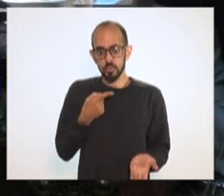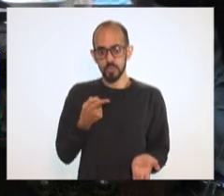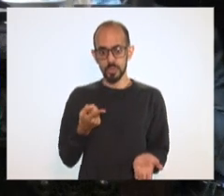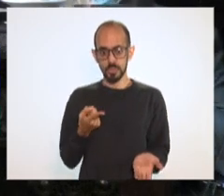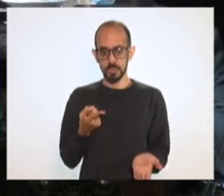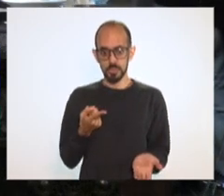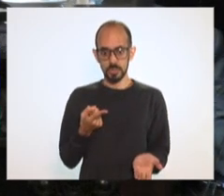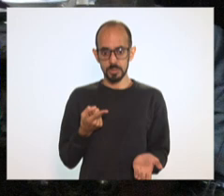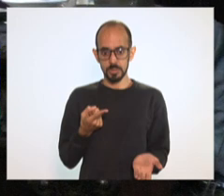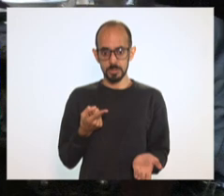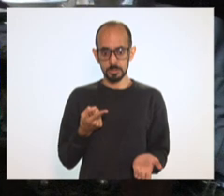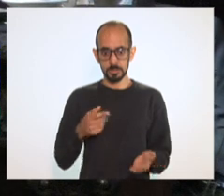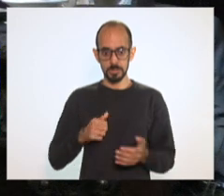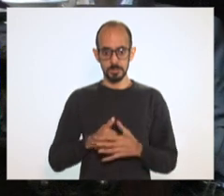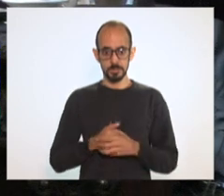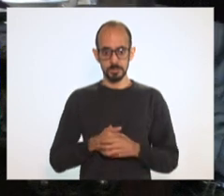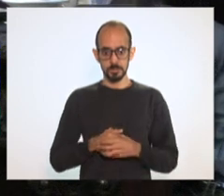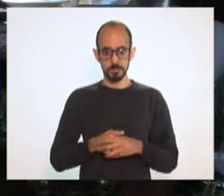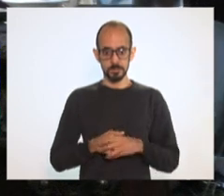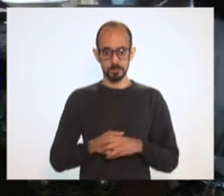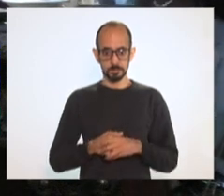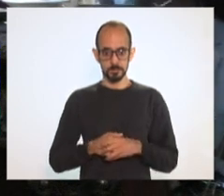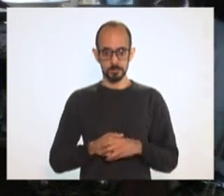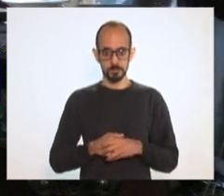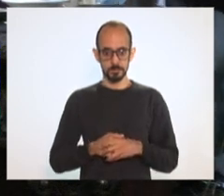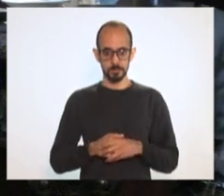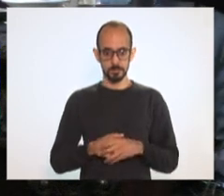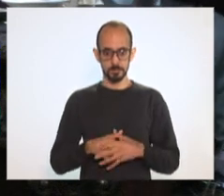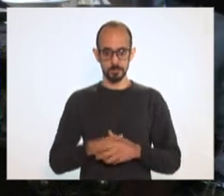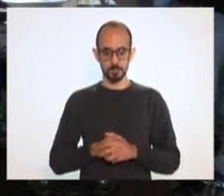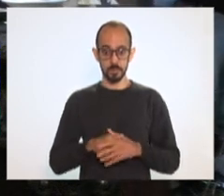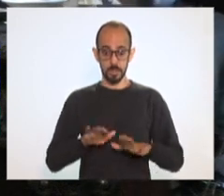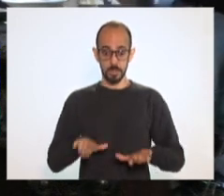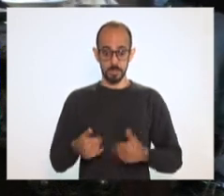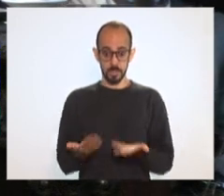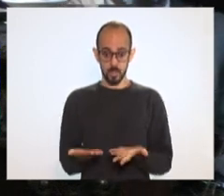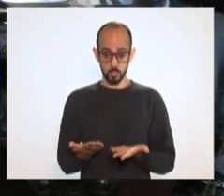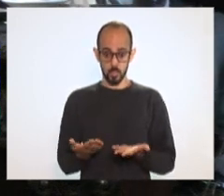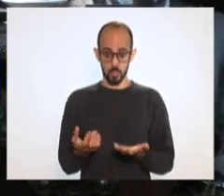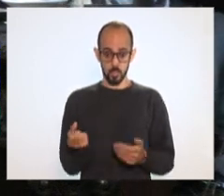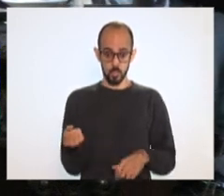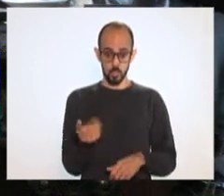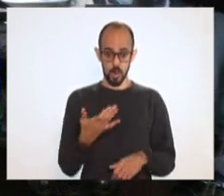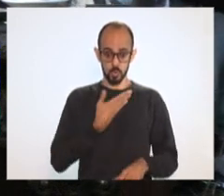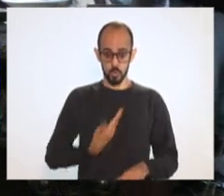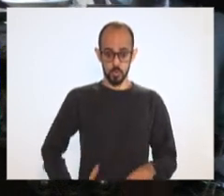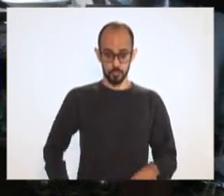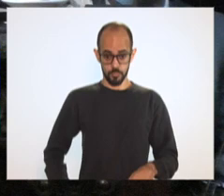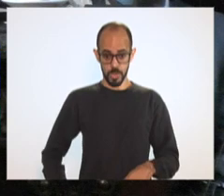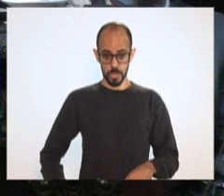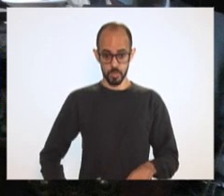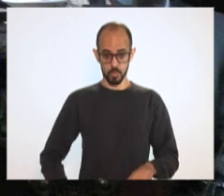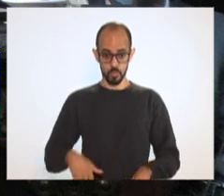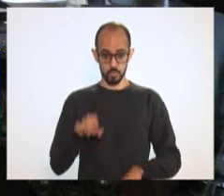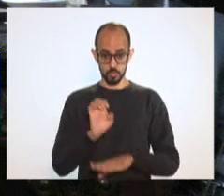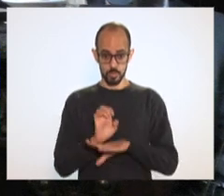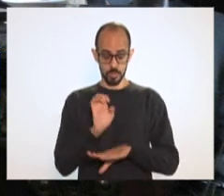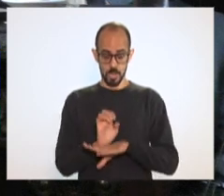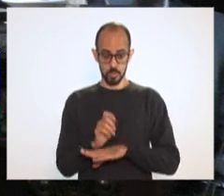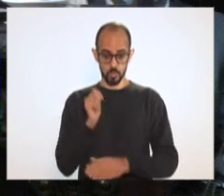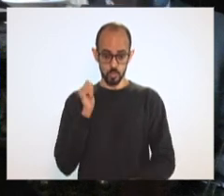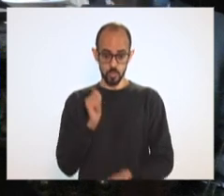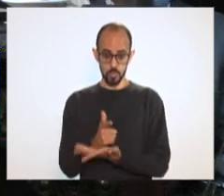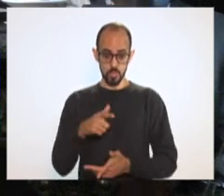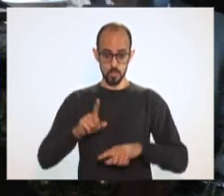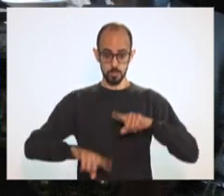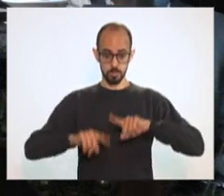tentar explicar. Deixa eu tentar explicar. Quando o governo do estado ou um ente municipal compra um